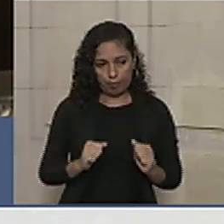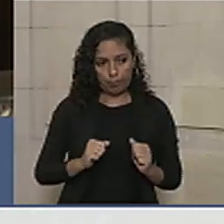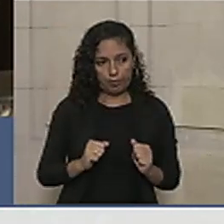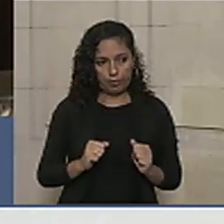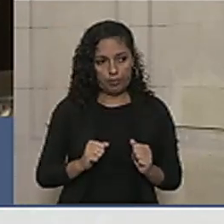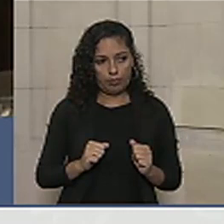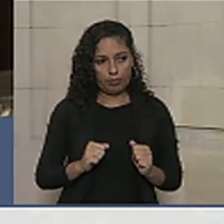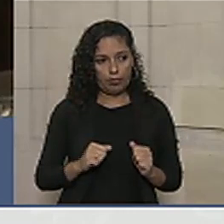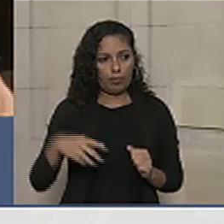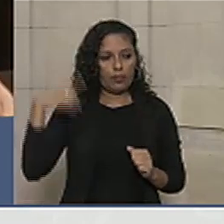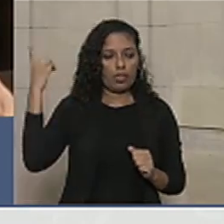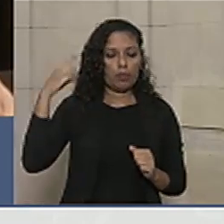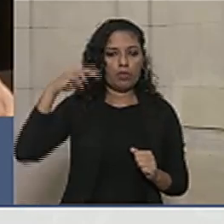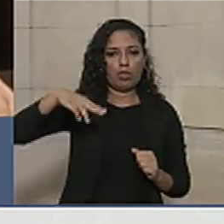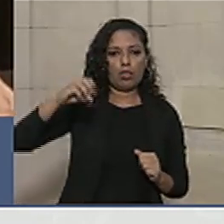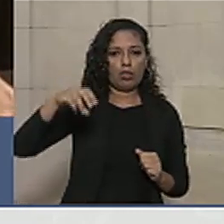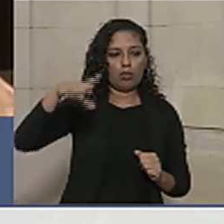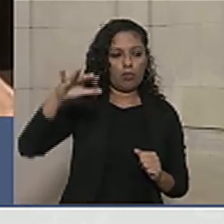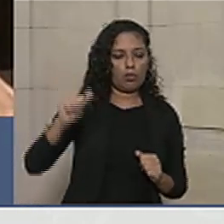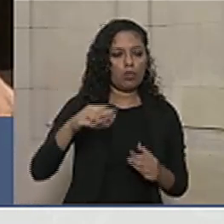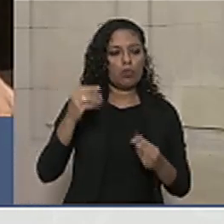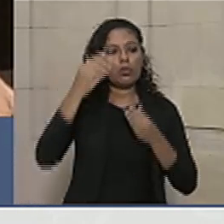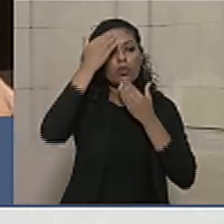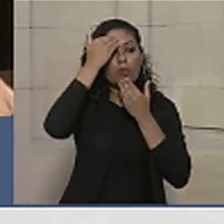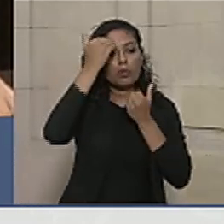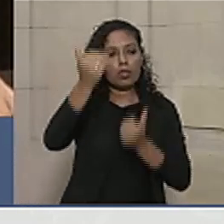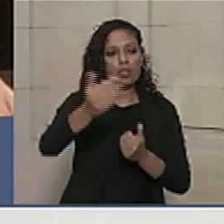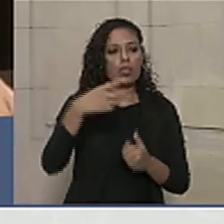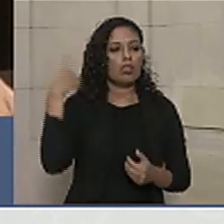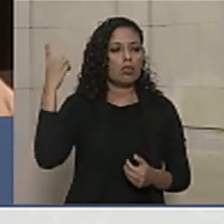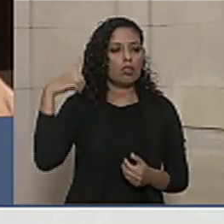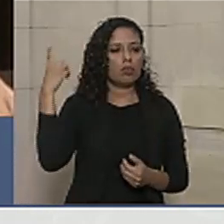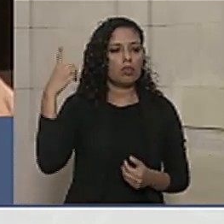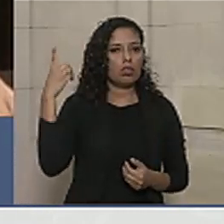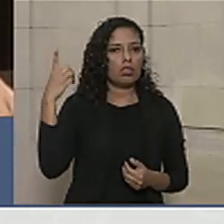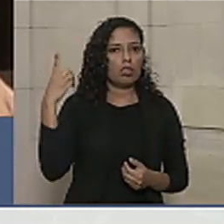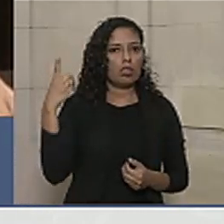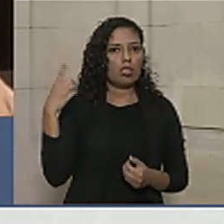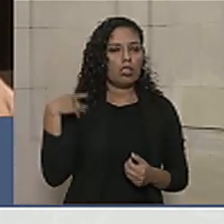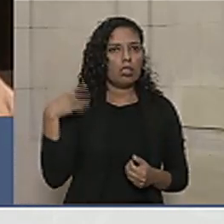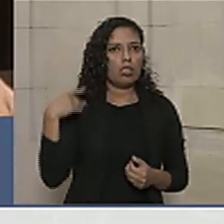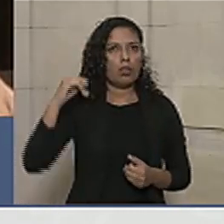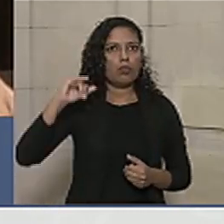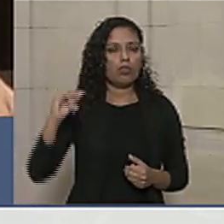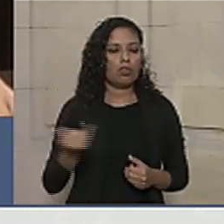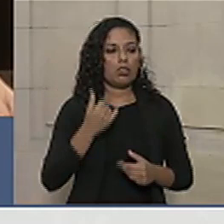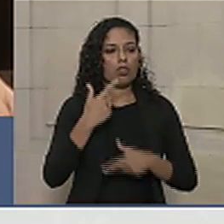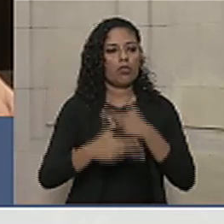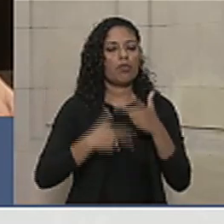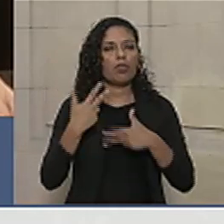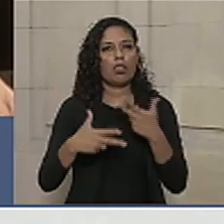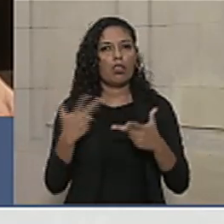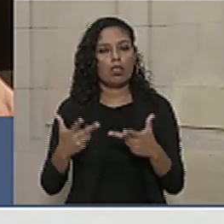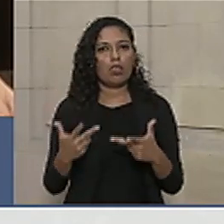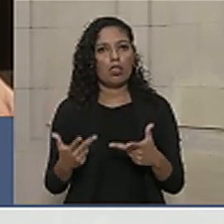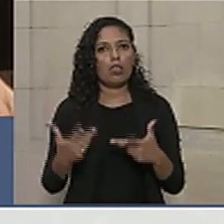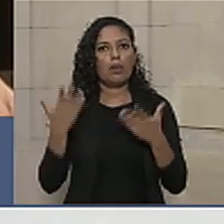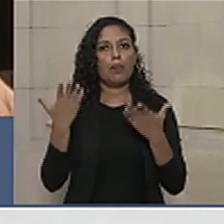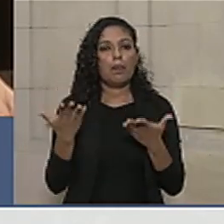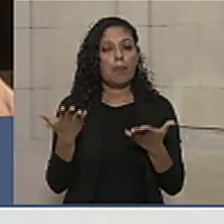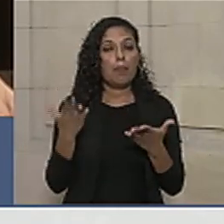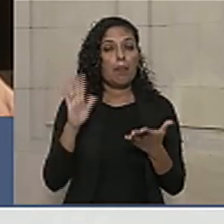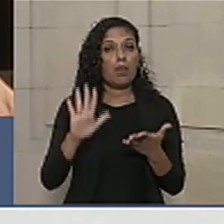da deputada Mônica Francisco. Muito obrigada, deputado. Breve minha parte, porque eu já tive a oportunidade de falar, mas eu